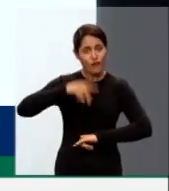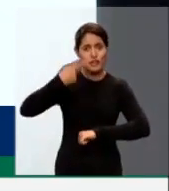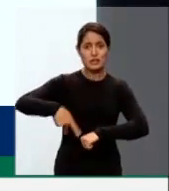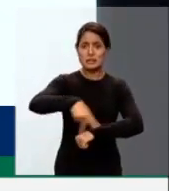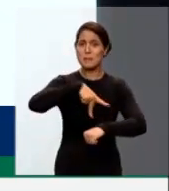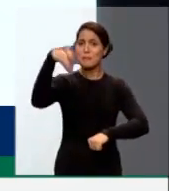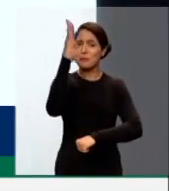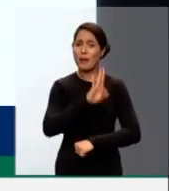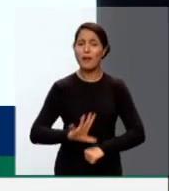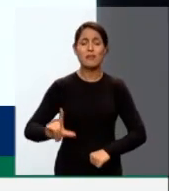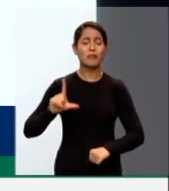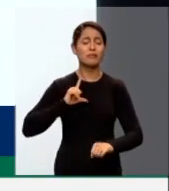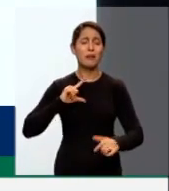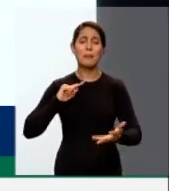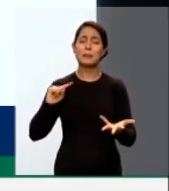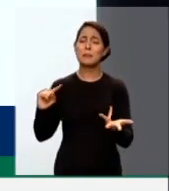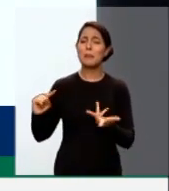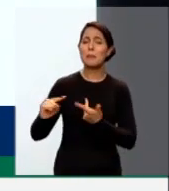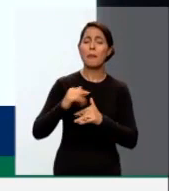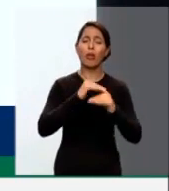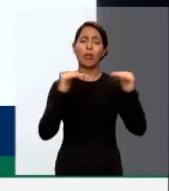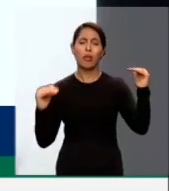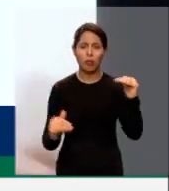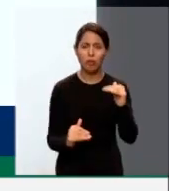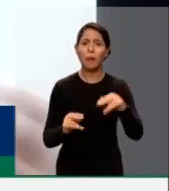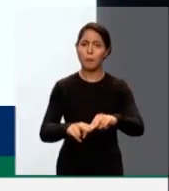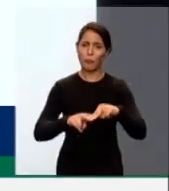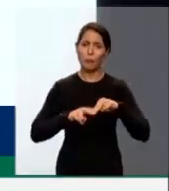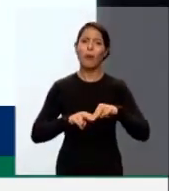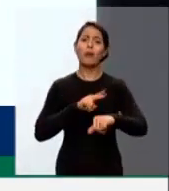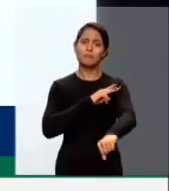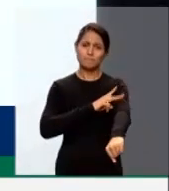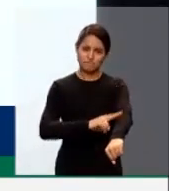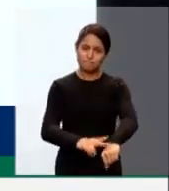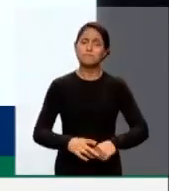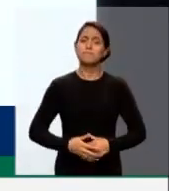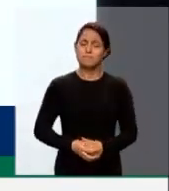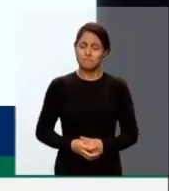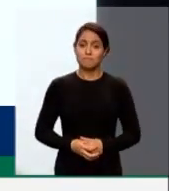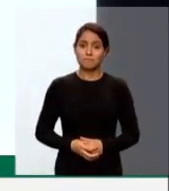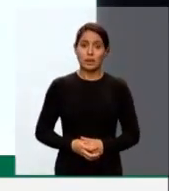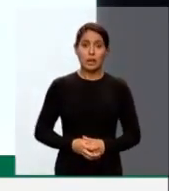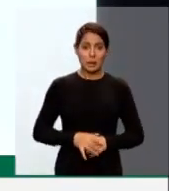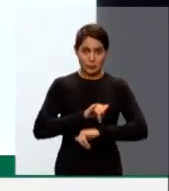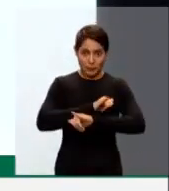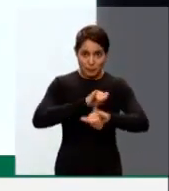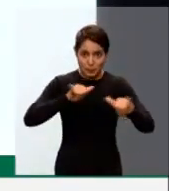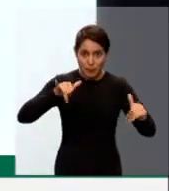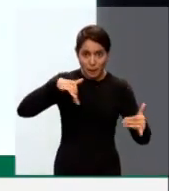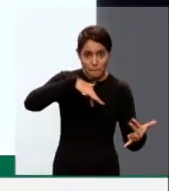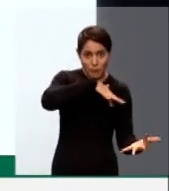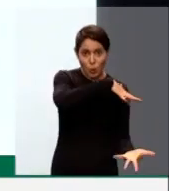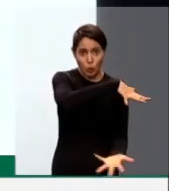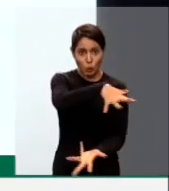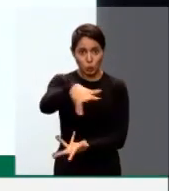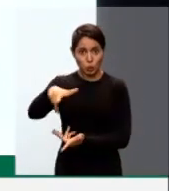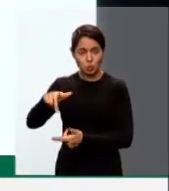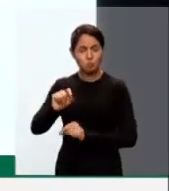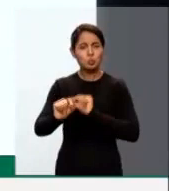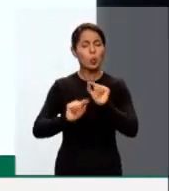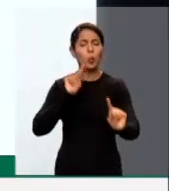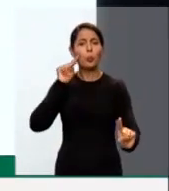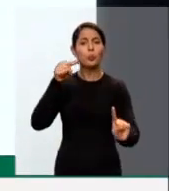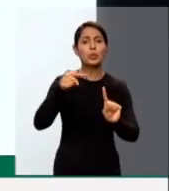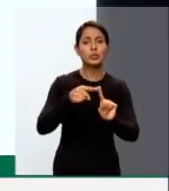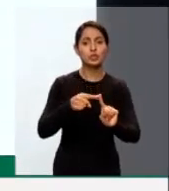tantas marcas de desigualdade racial. A campanha mundial, ela busca conscientizar a